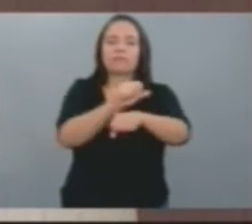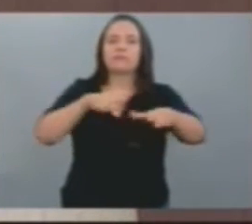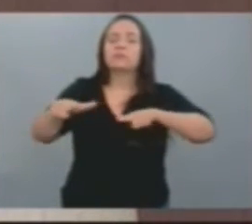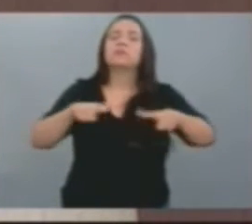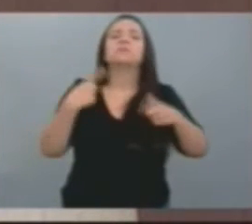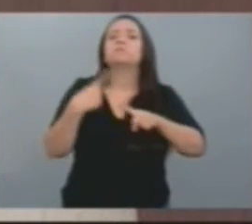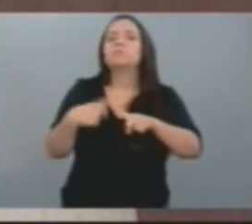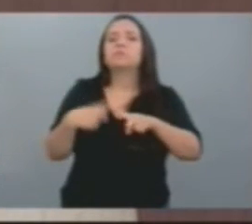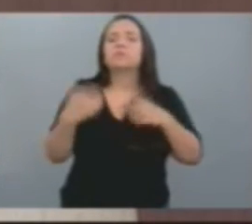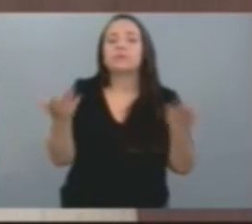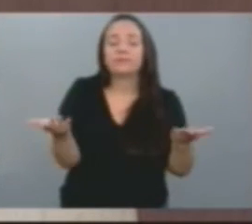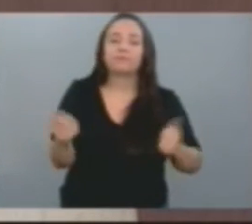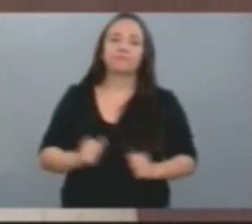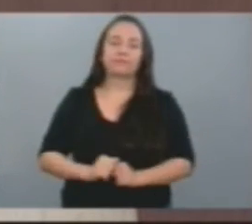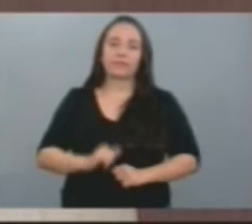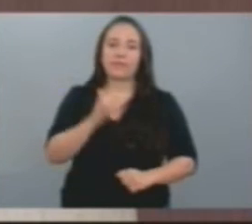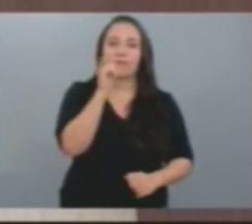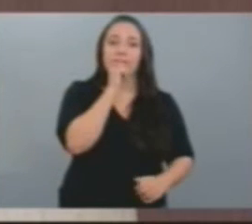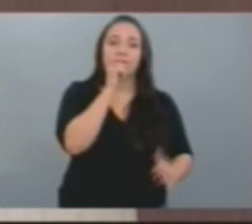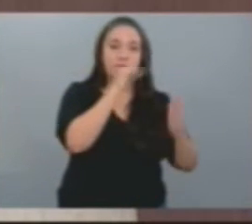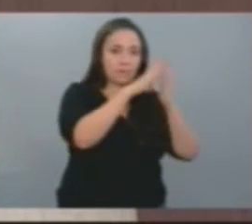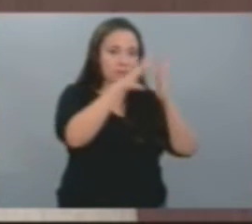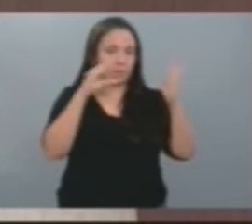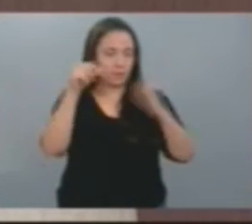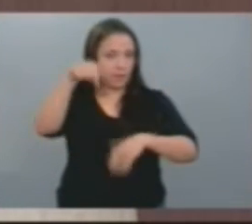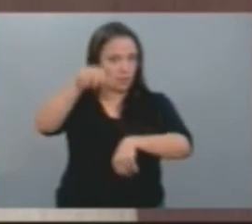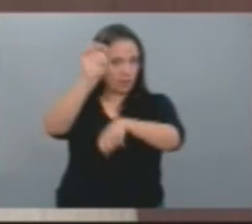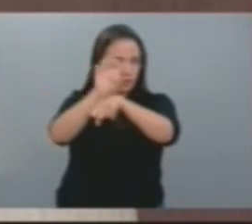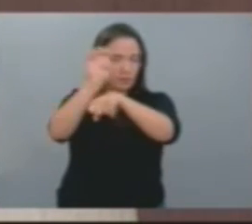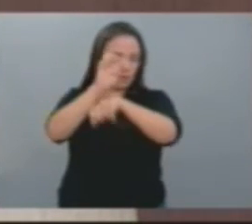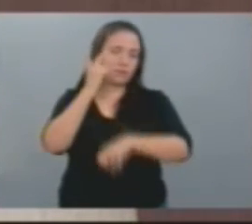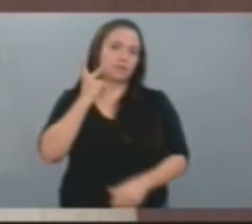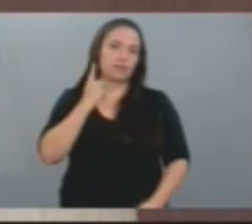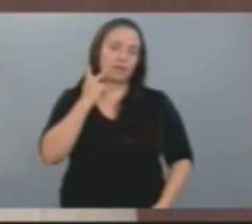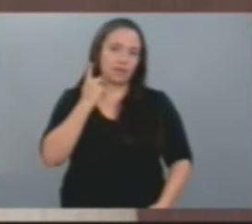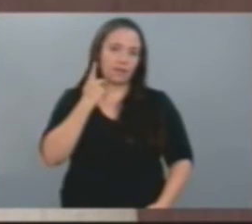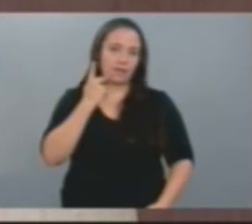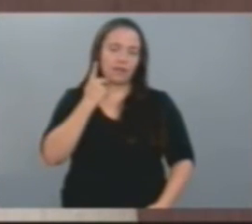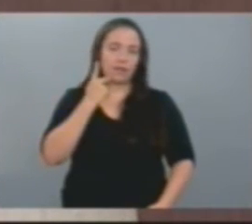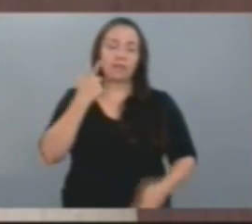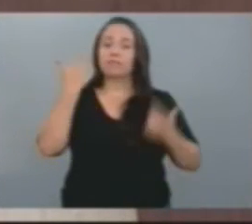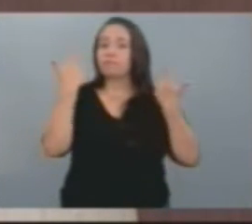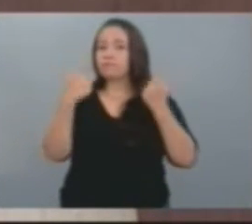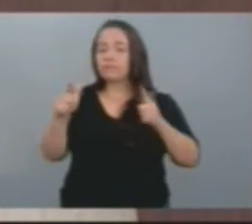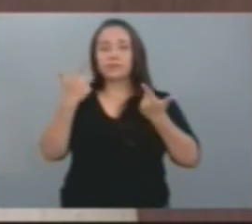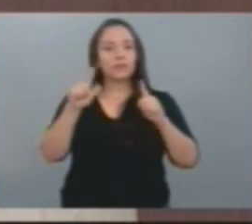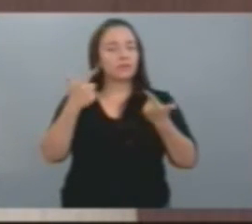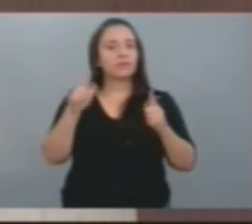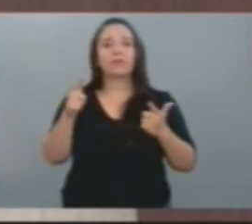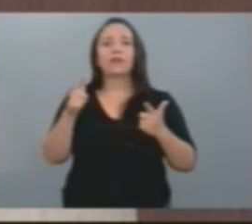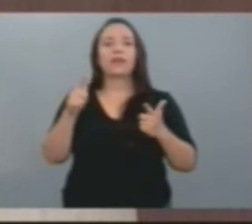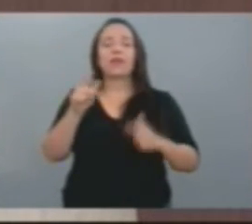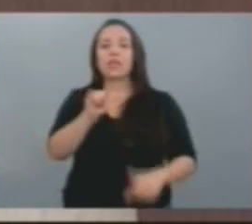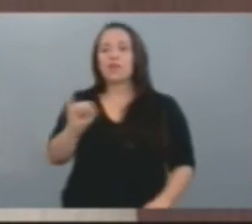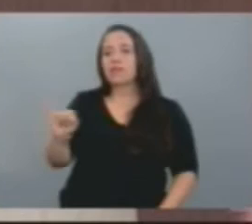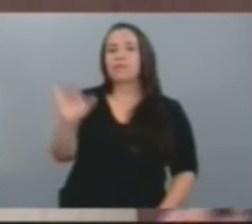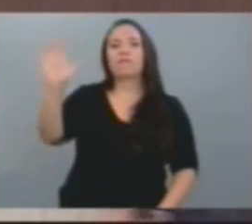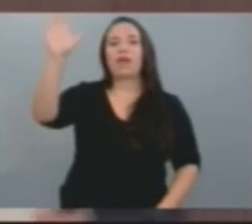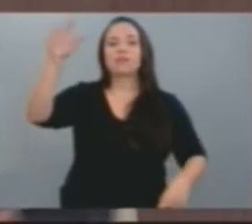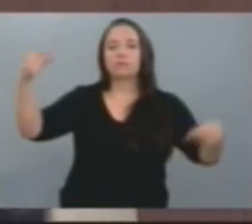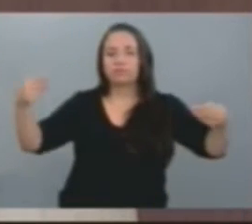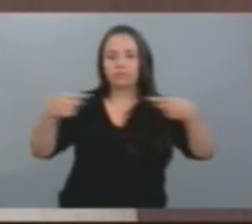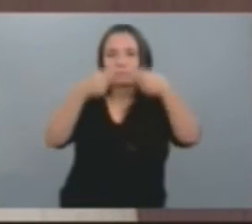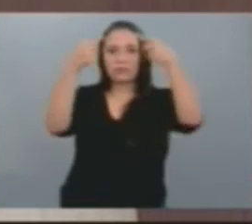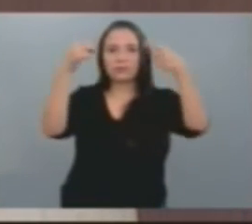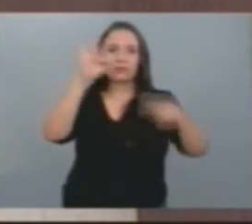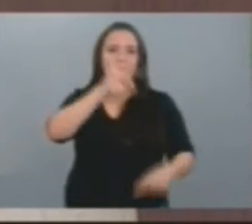Porque, como é exemplo do Estado do Ceará, não houve sequer a reposição inflacionária do ano